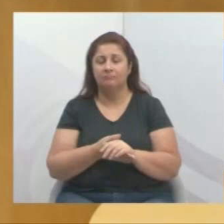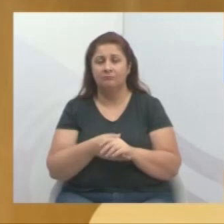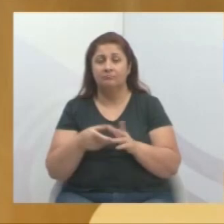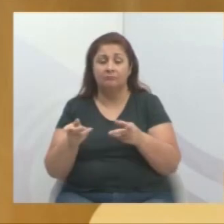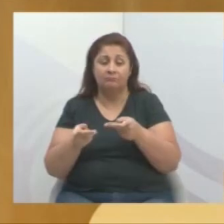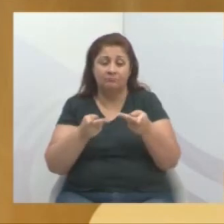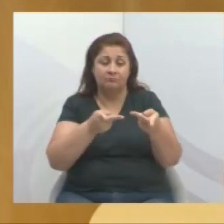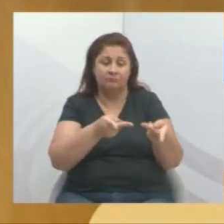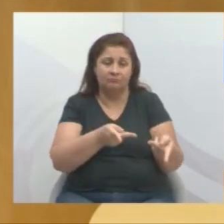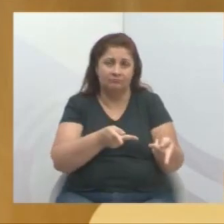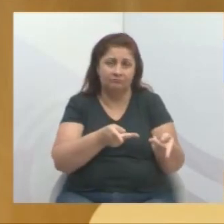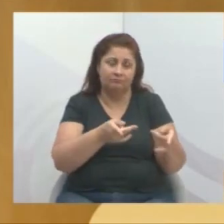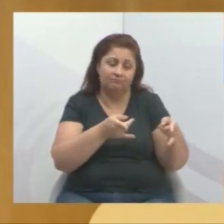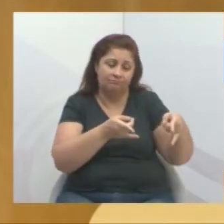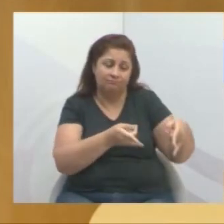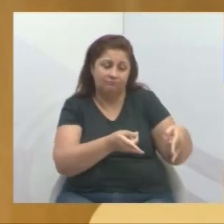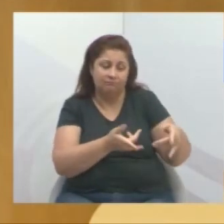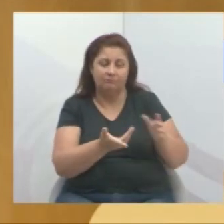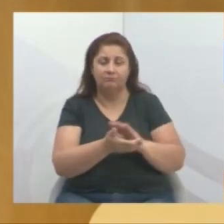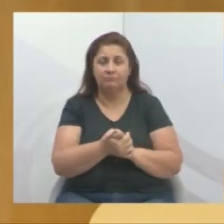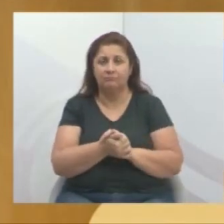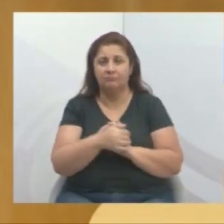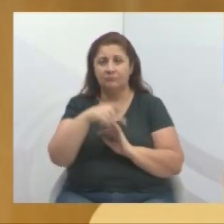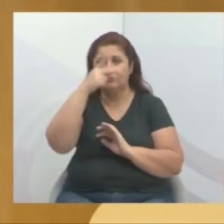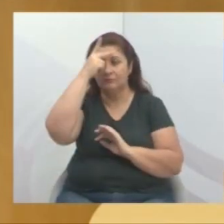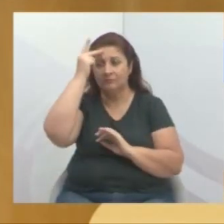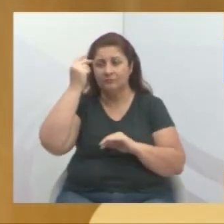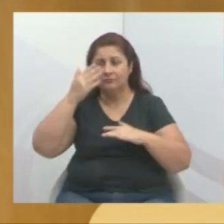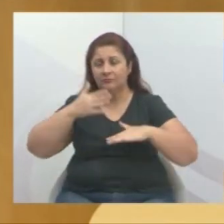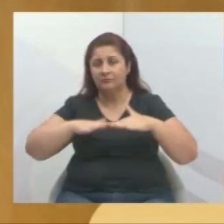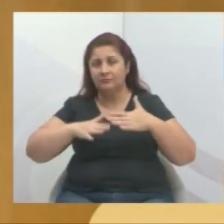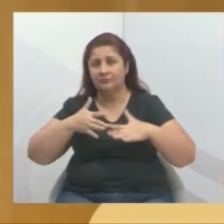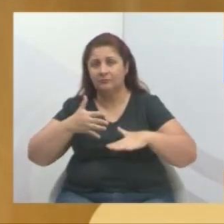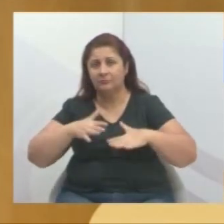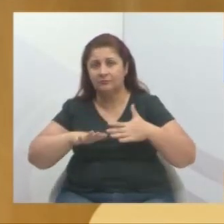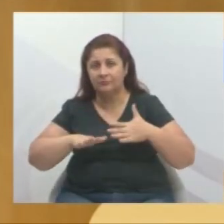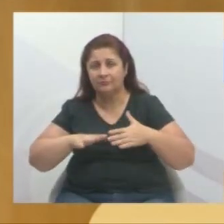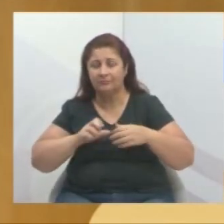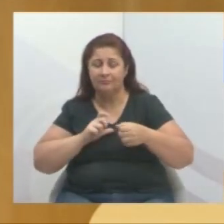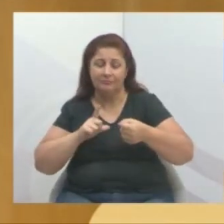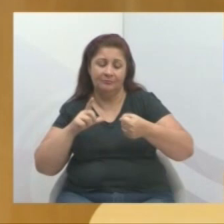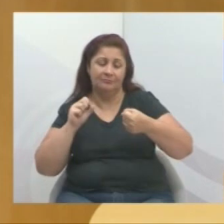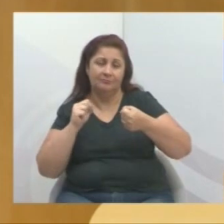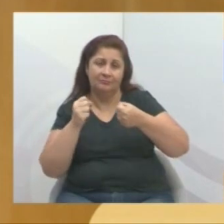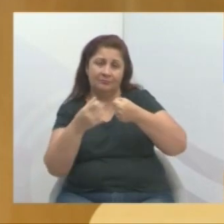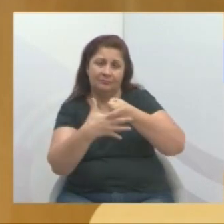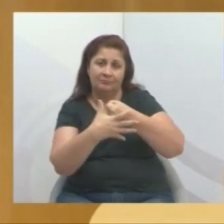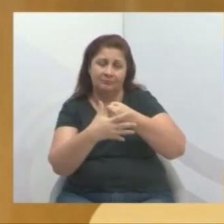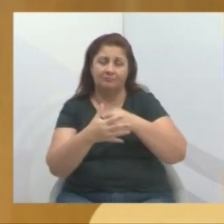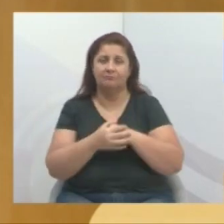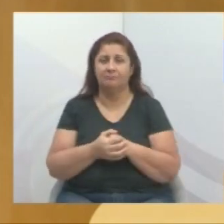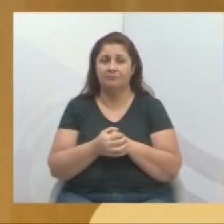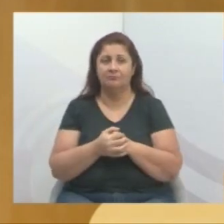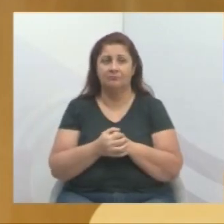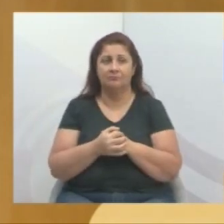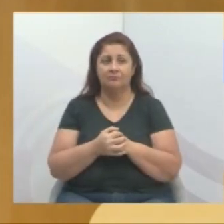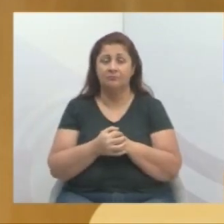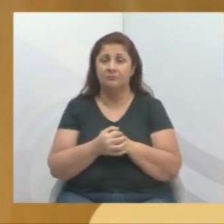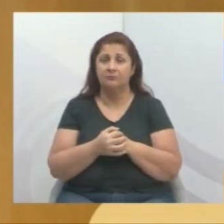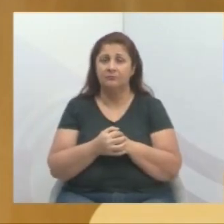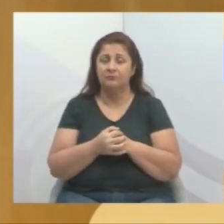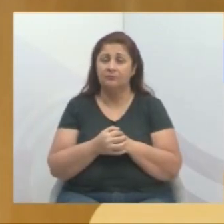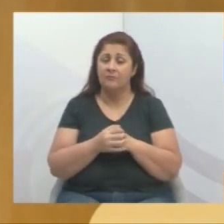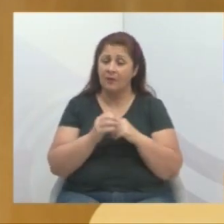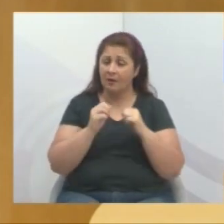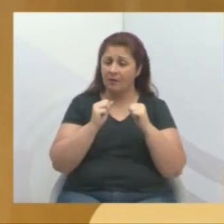até esses leitos, e pessoas que estão acometidas pela Covid-19, elas possam